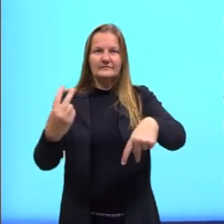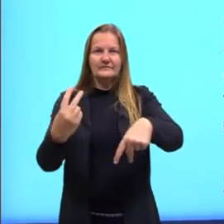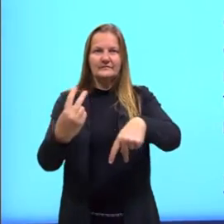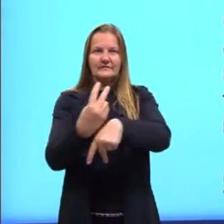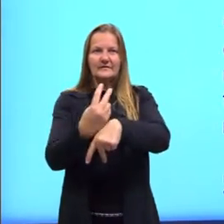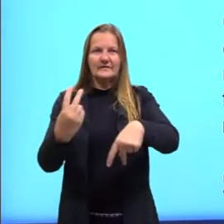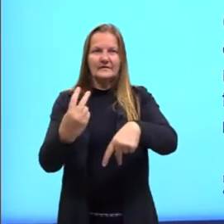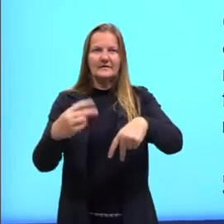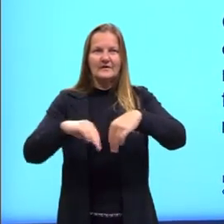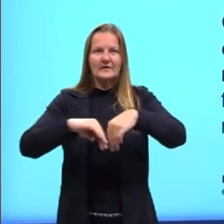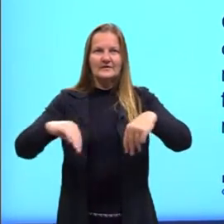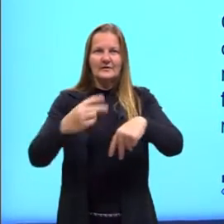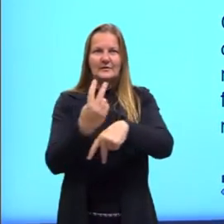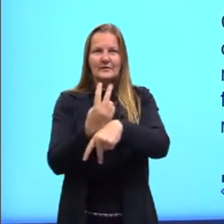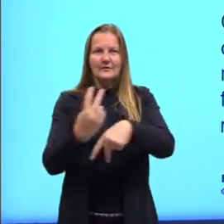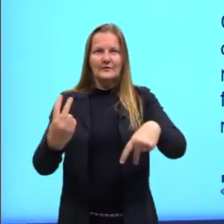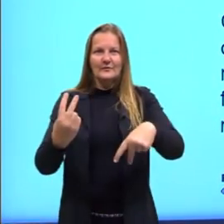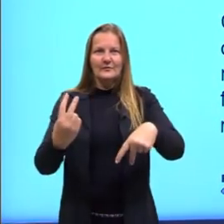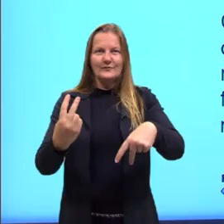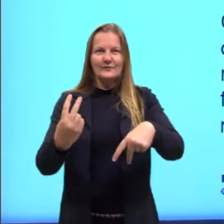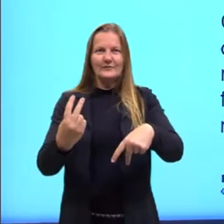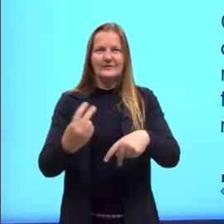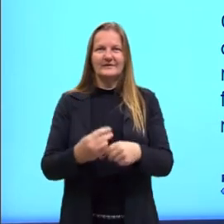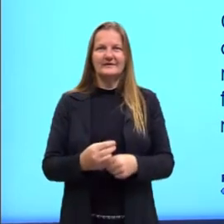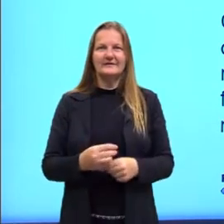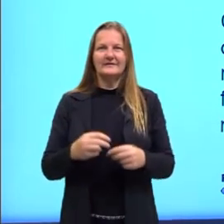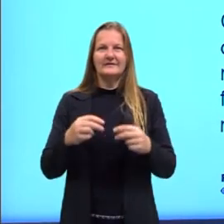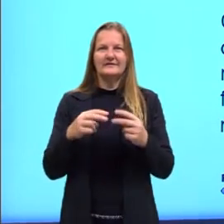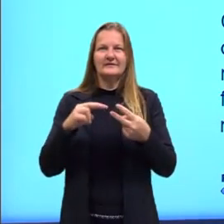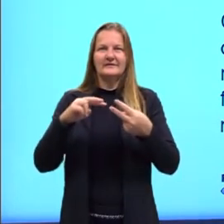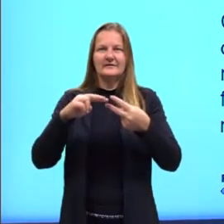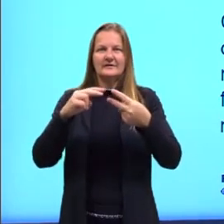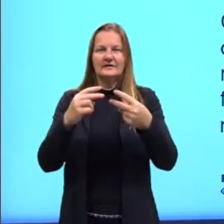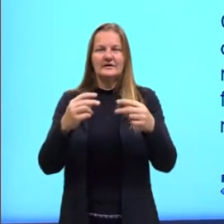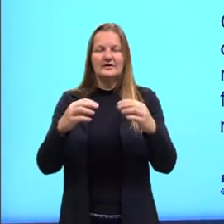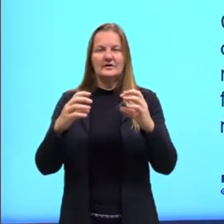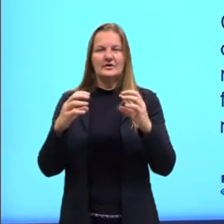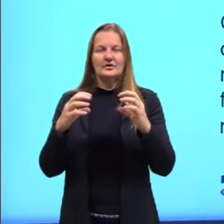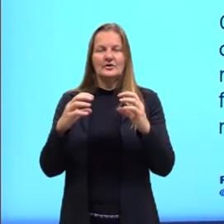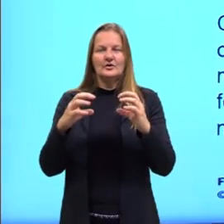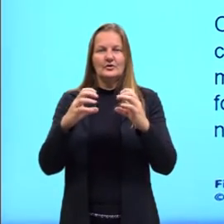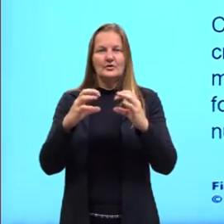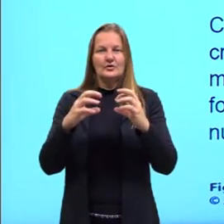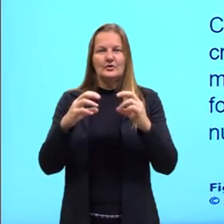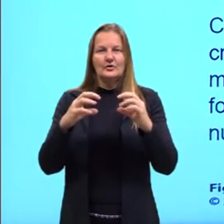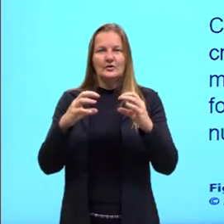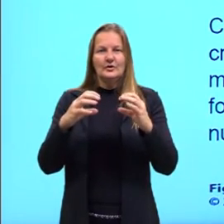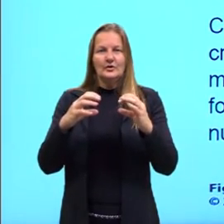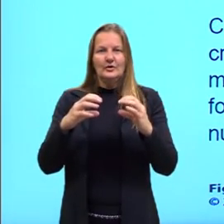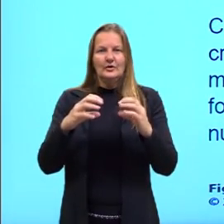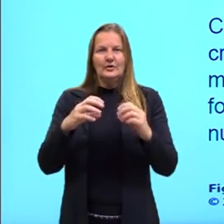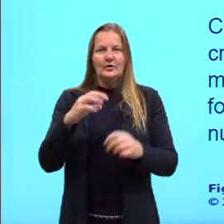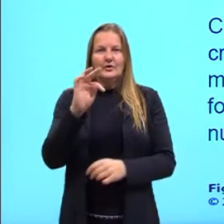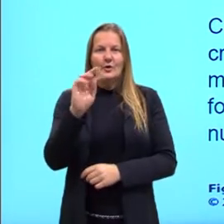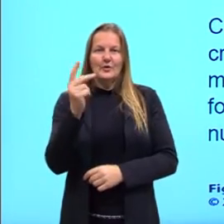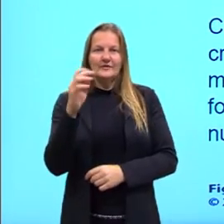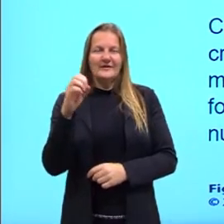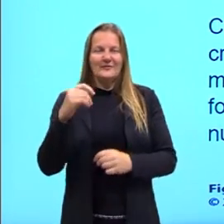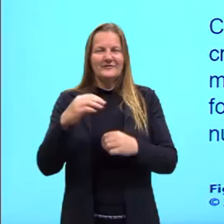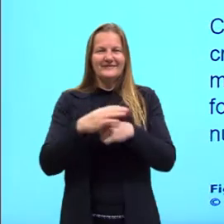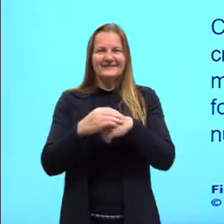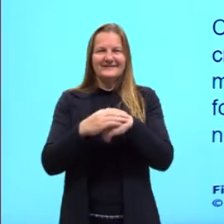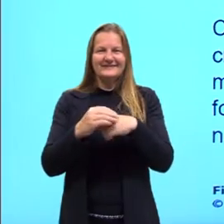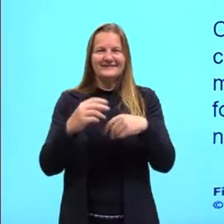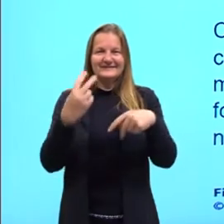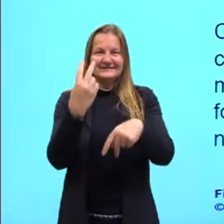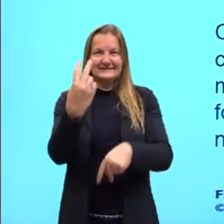Anna separa os cromossomos o as cromátides irmãs e hotel para os